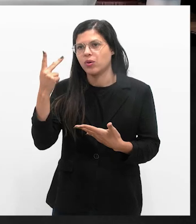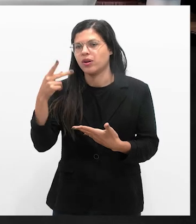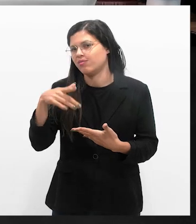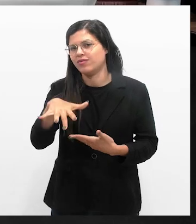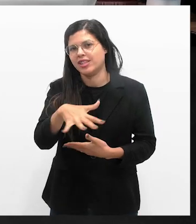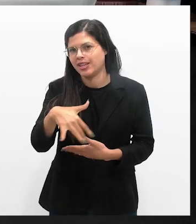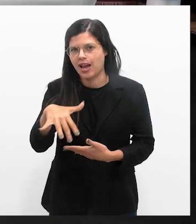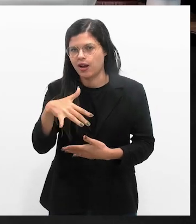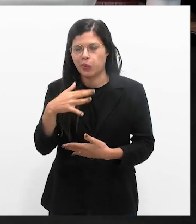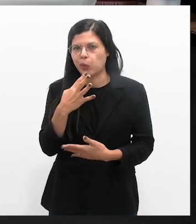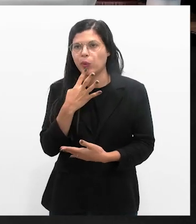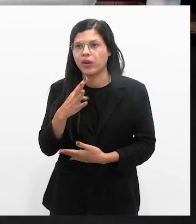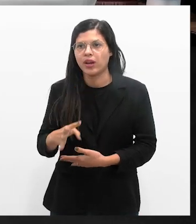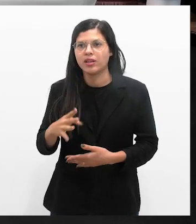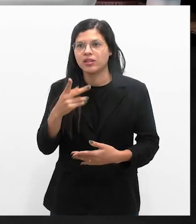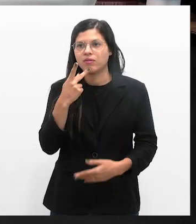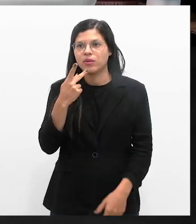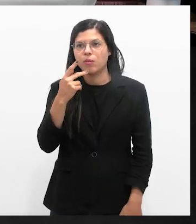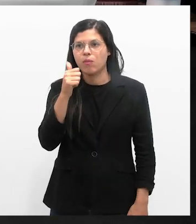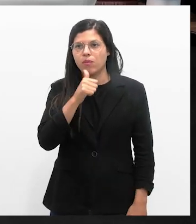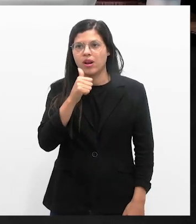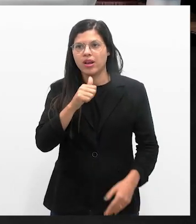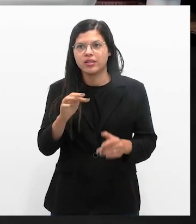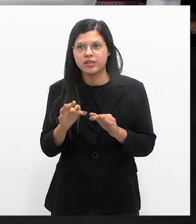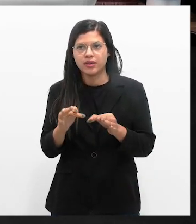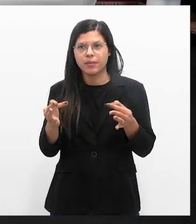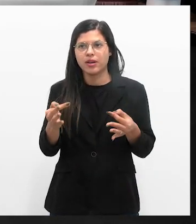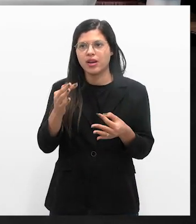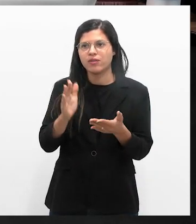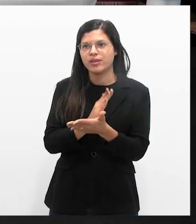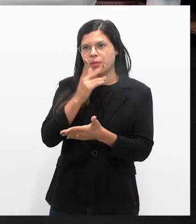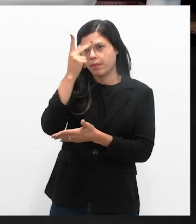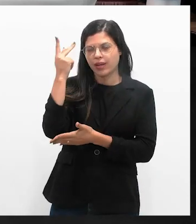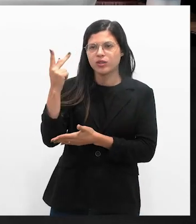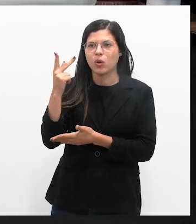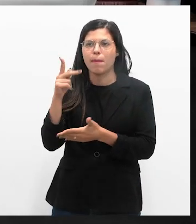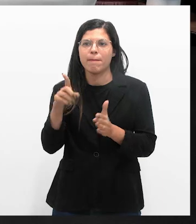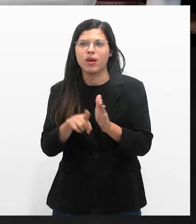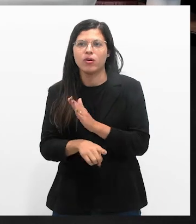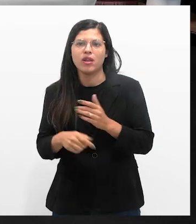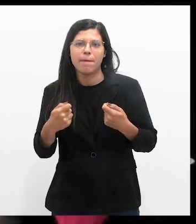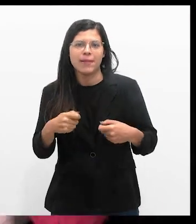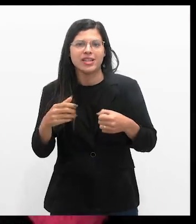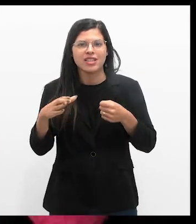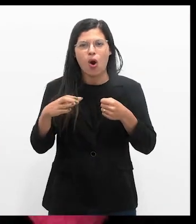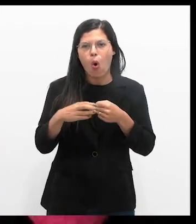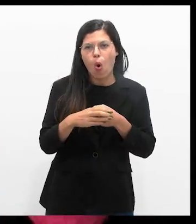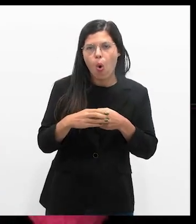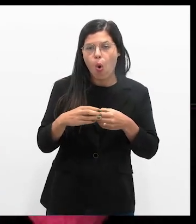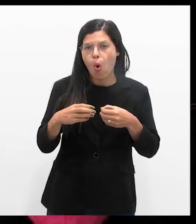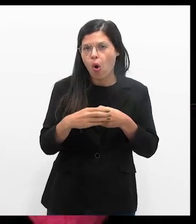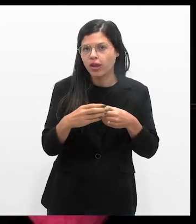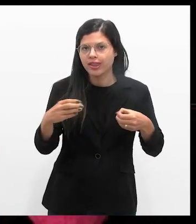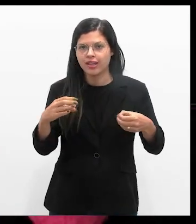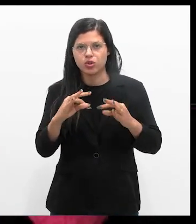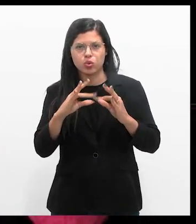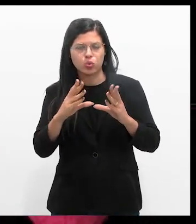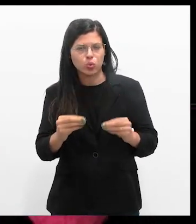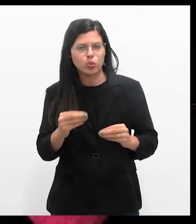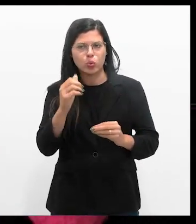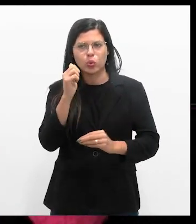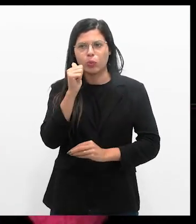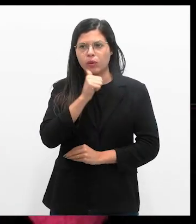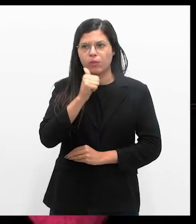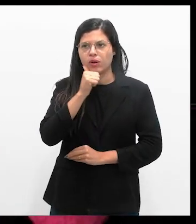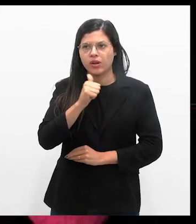pauta, e a gente também está falando para mulheres que são simples, e às vezes as pessoas questionam, poxa, mas que tem que ter cota de tudo para a mulher, não é isso que a gente